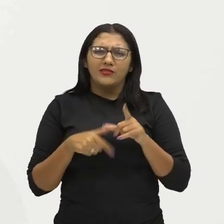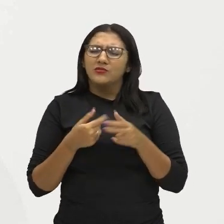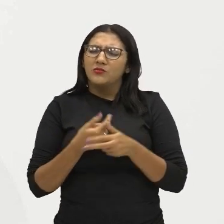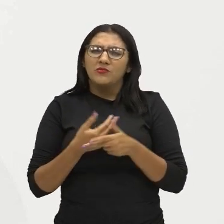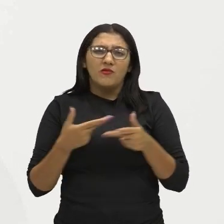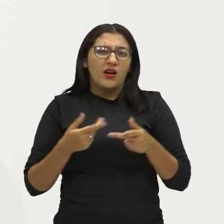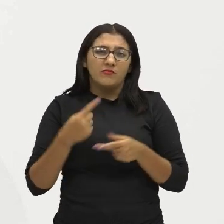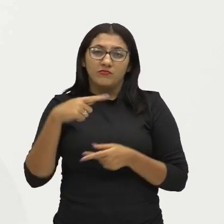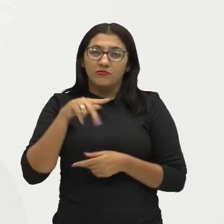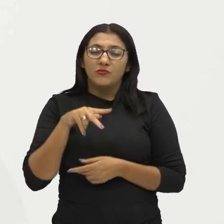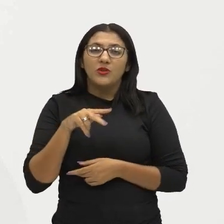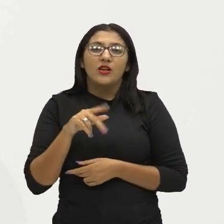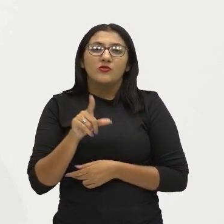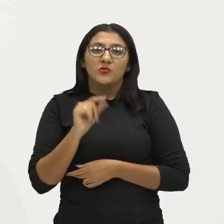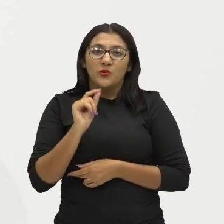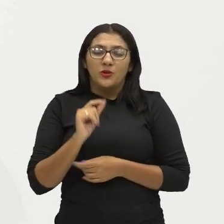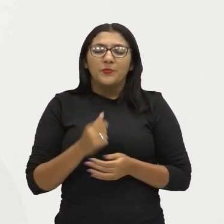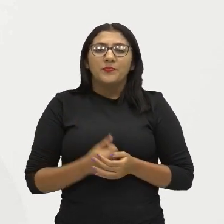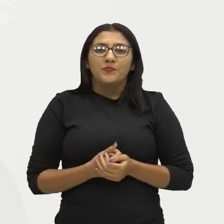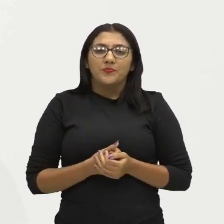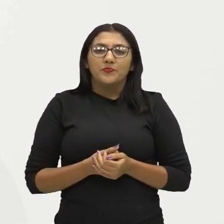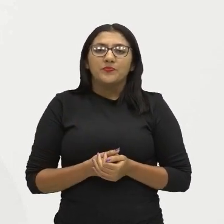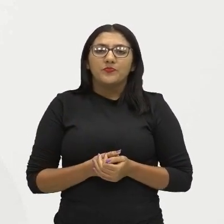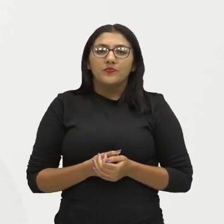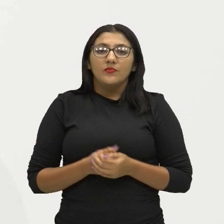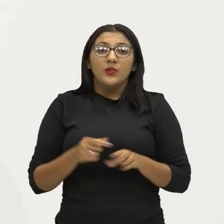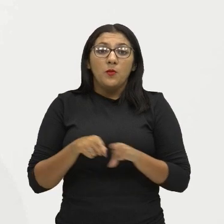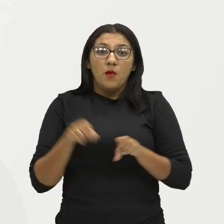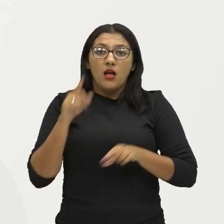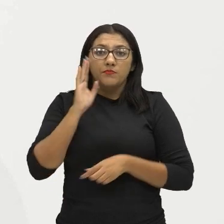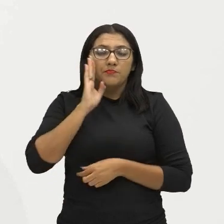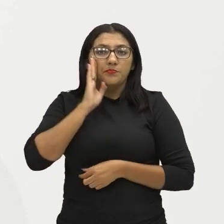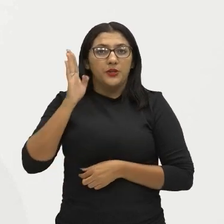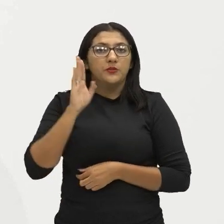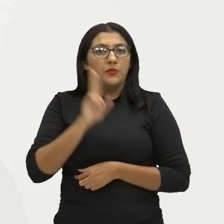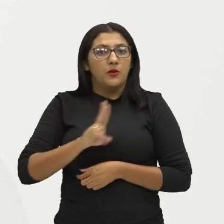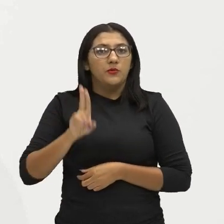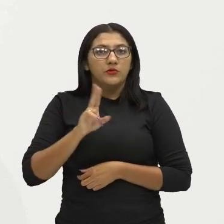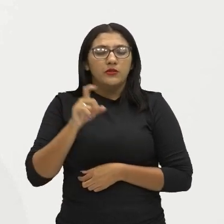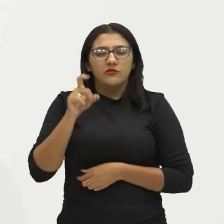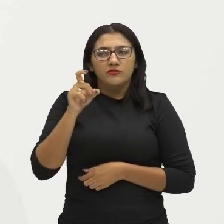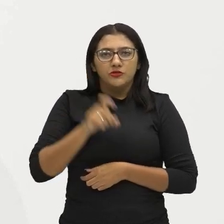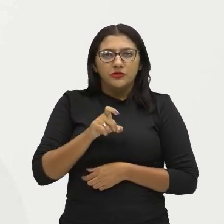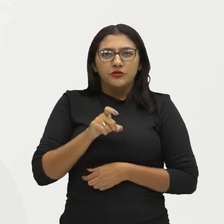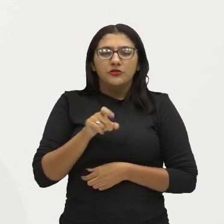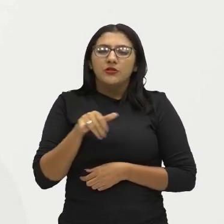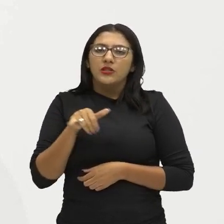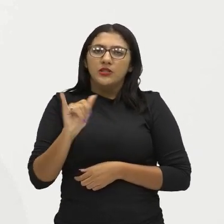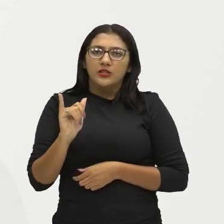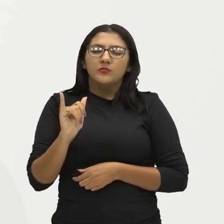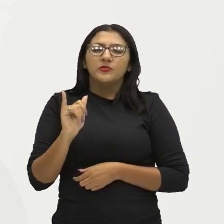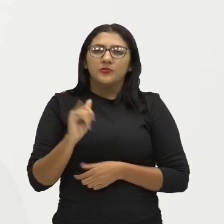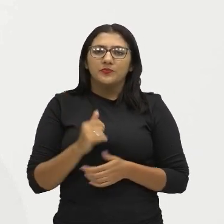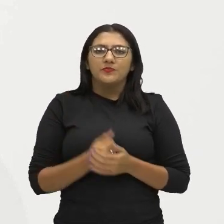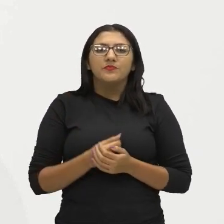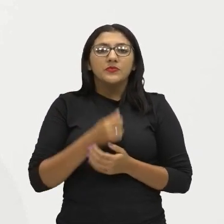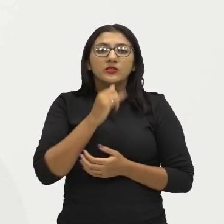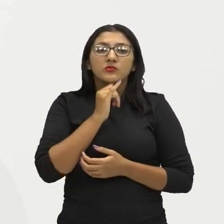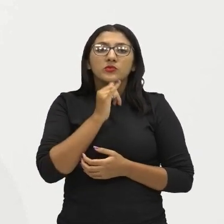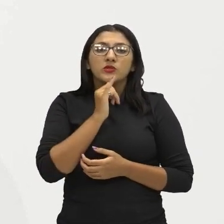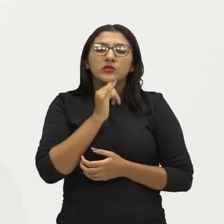você escolhe. Mas as mais usadas é x e y. Então, por exemplo,